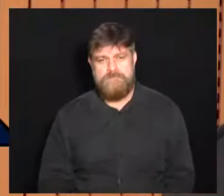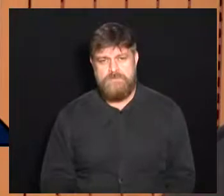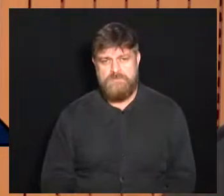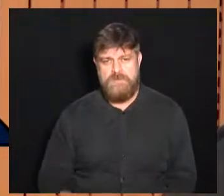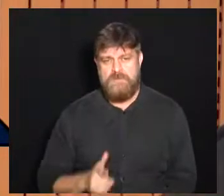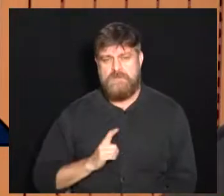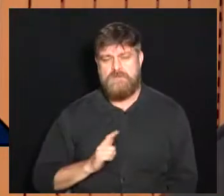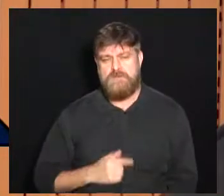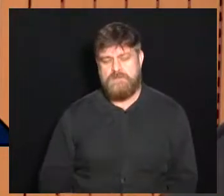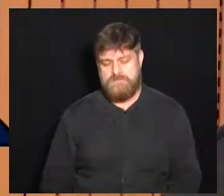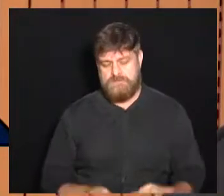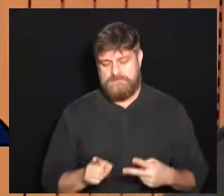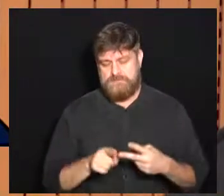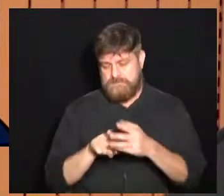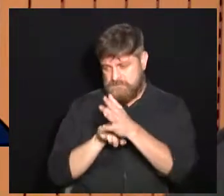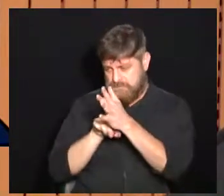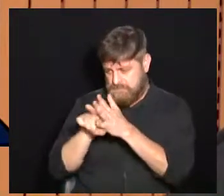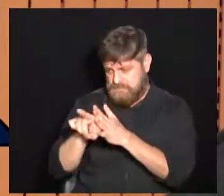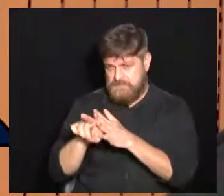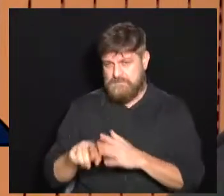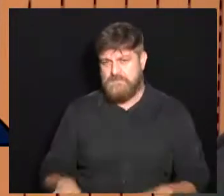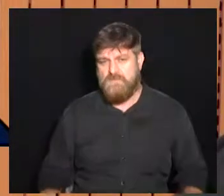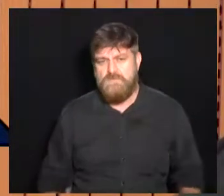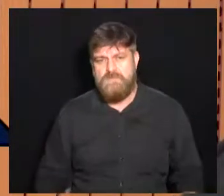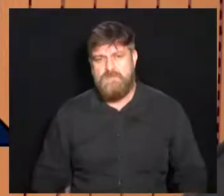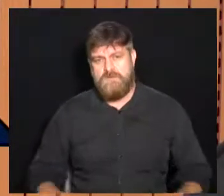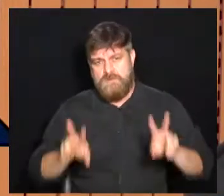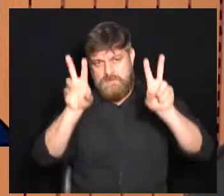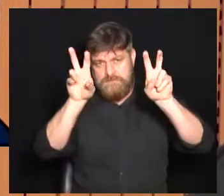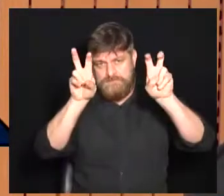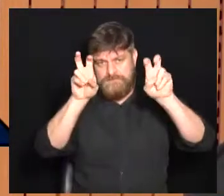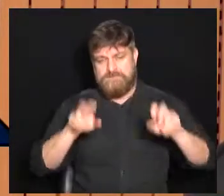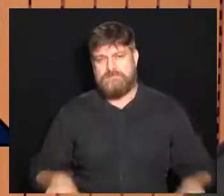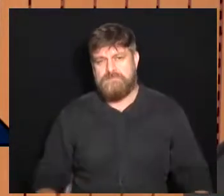Uma pergunta número 2, né, vamos dizer, sobre o segundo assunto.